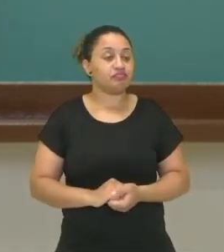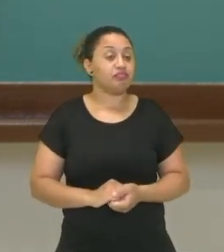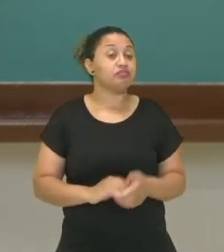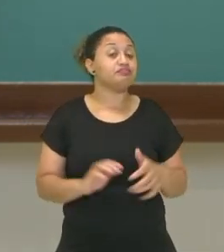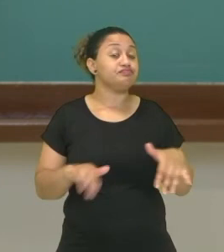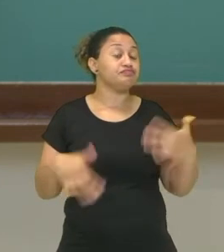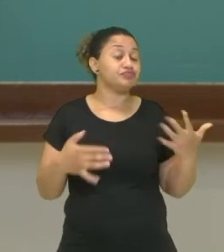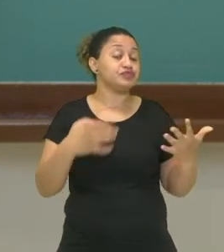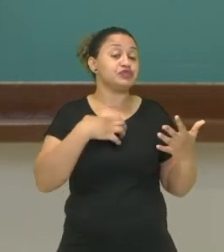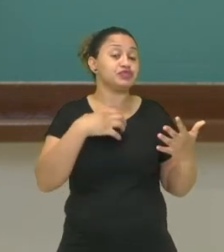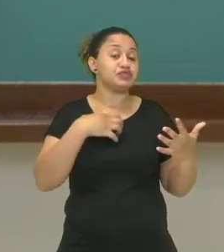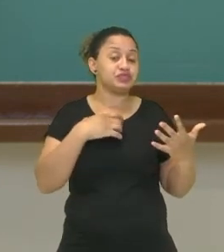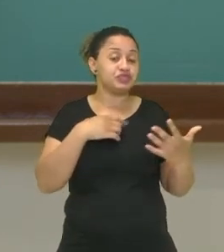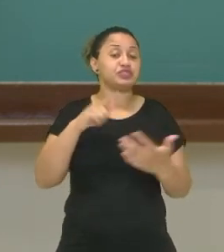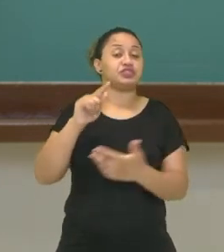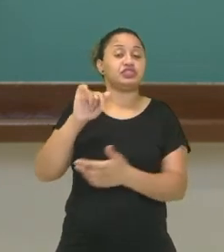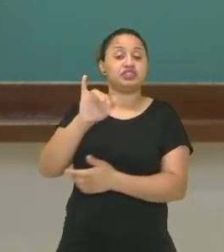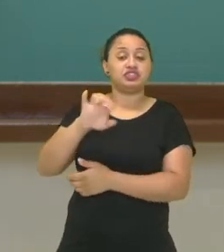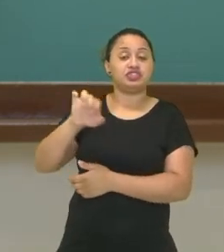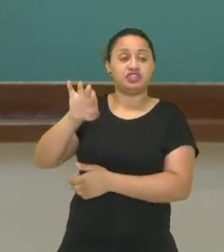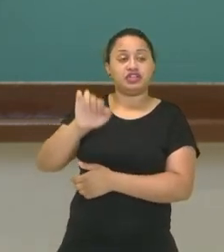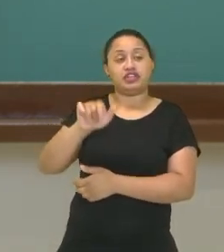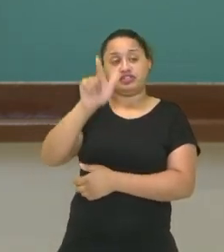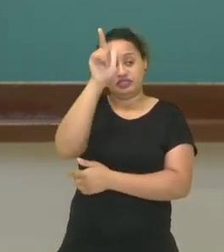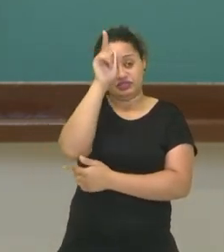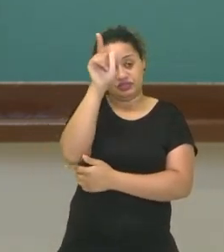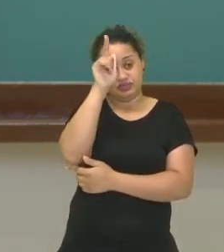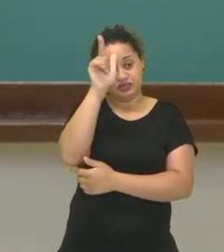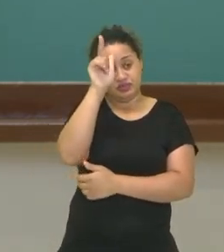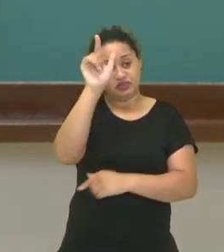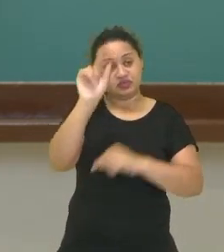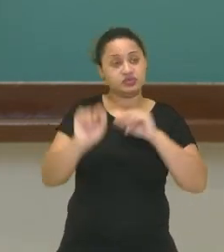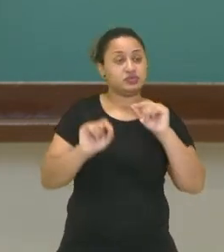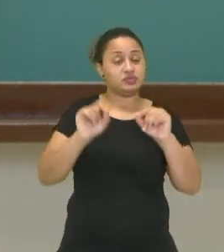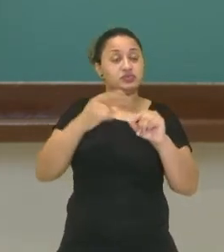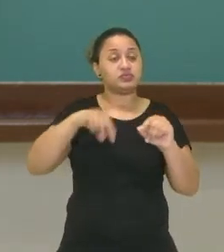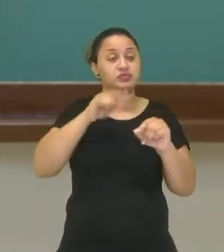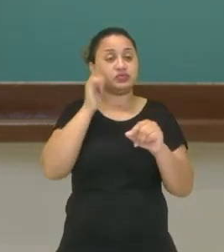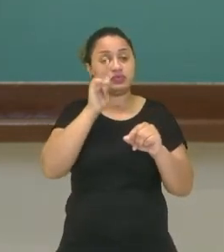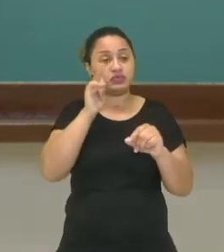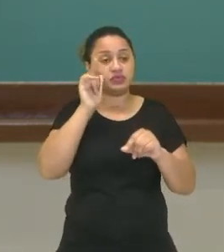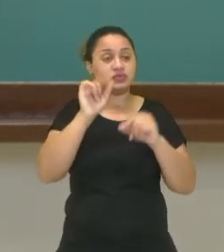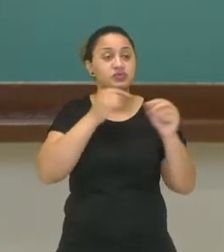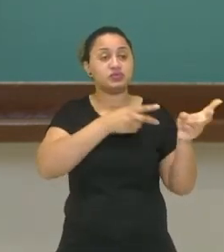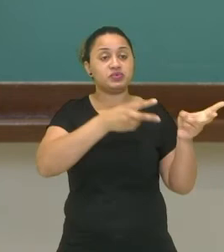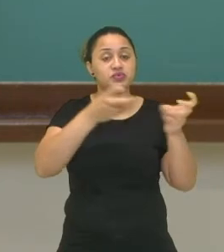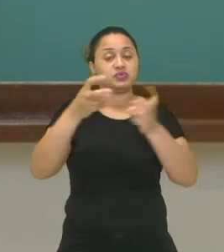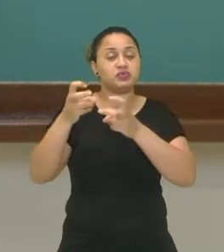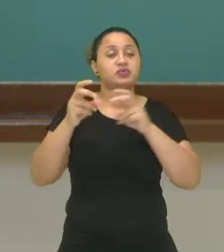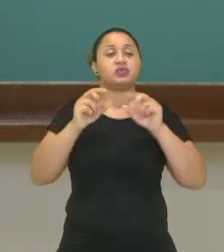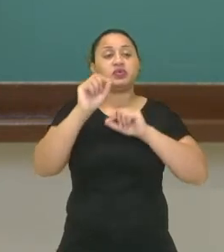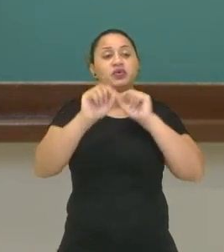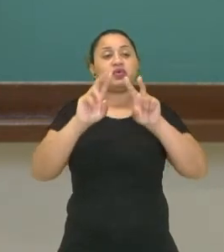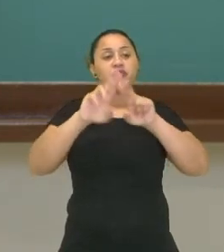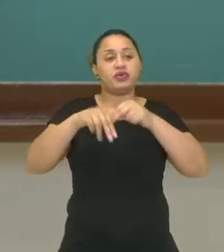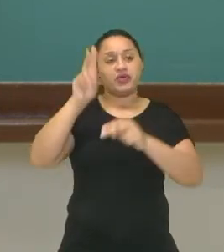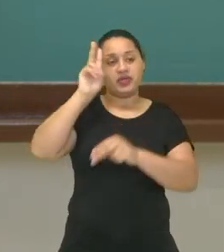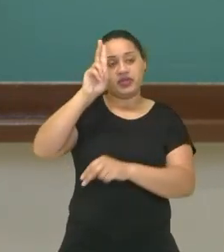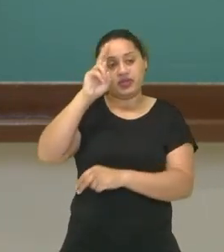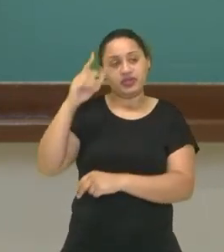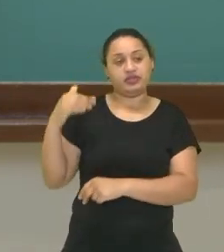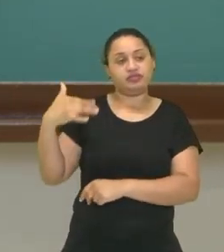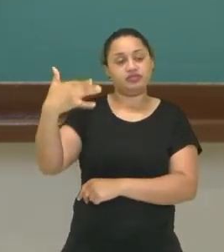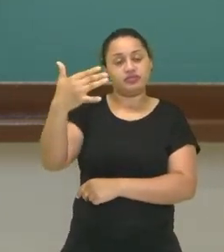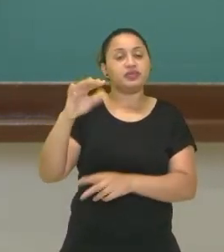Já a ginástica alemã, né? Nós conseguimos verificar através da história que foi ali